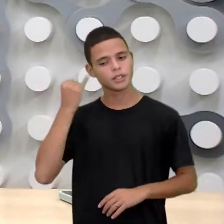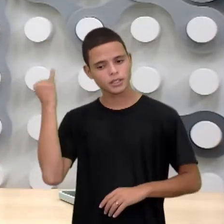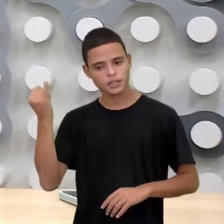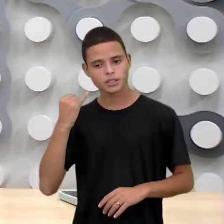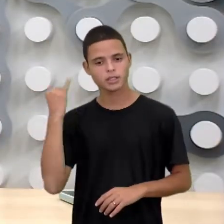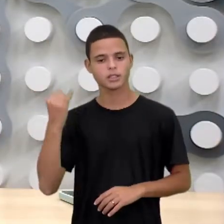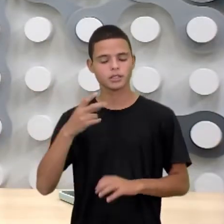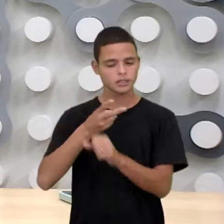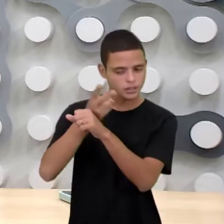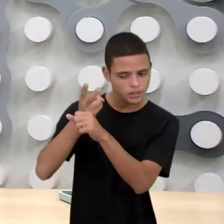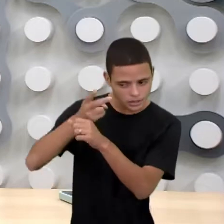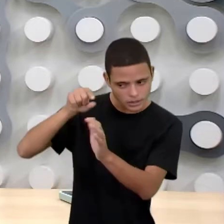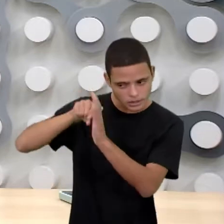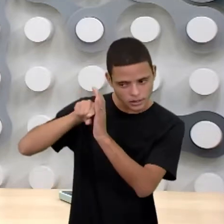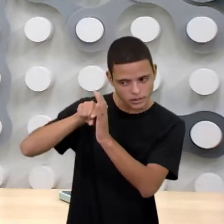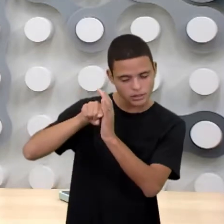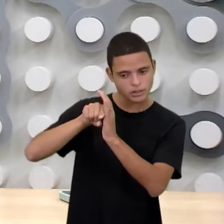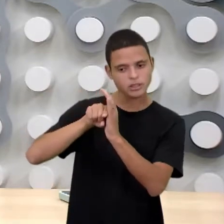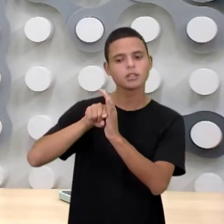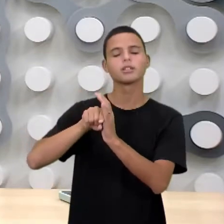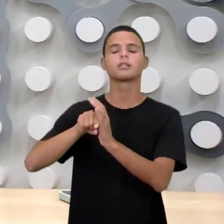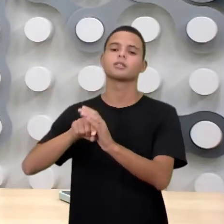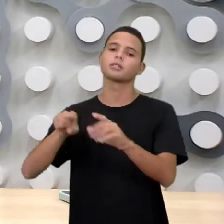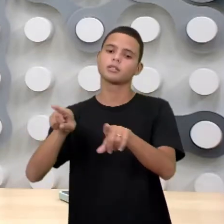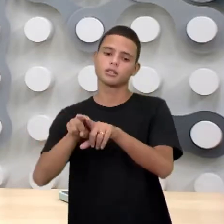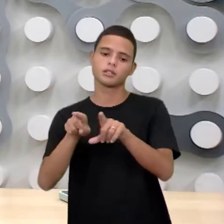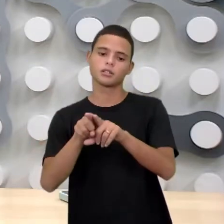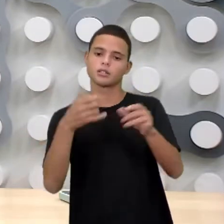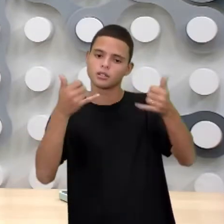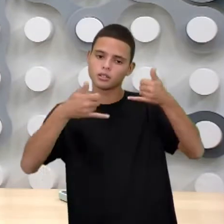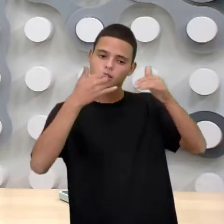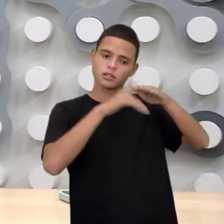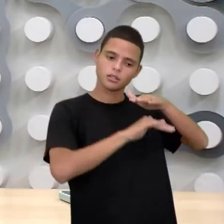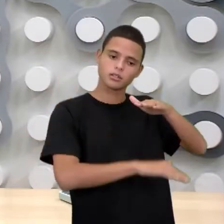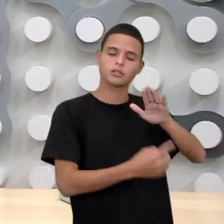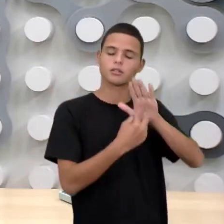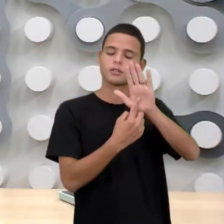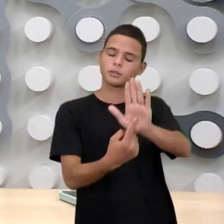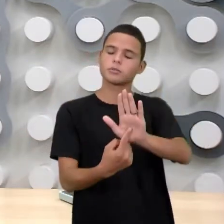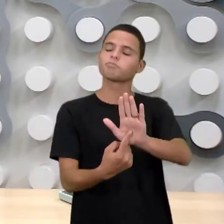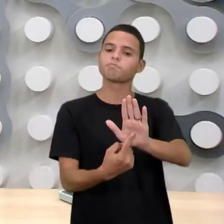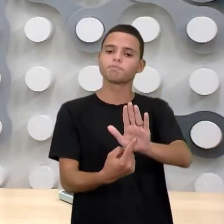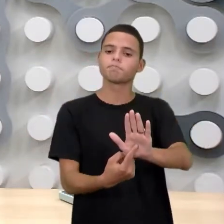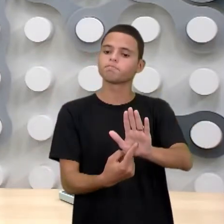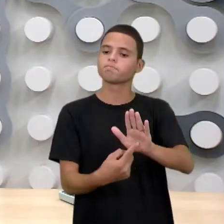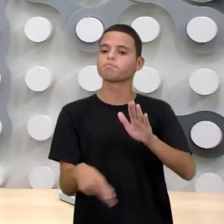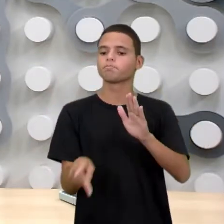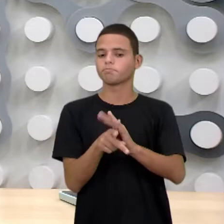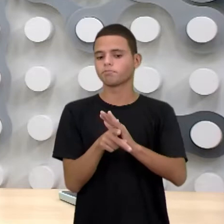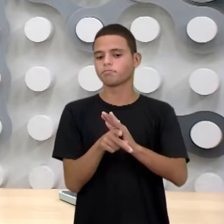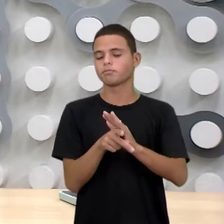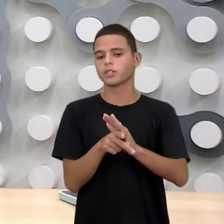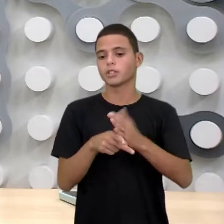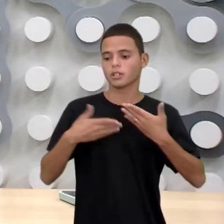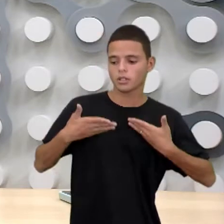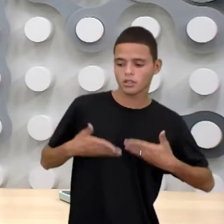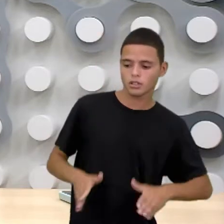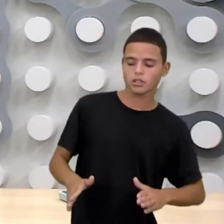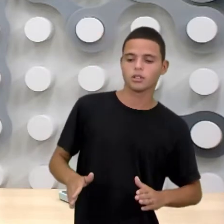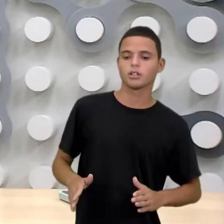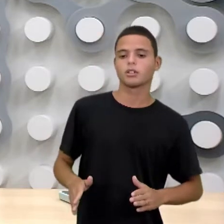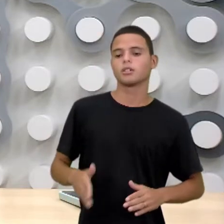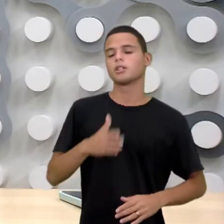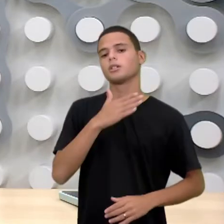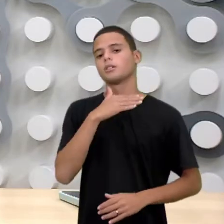do censo, das pesquisas, né, e dos dados aí que são apresentados aí pela questão aí do nascimento,